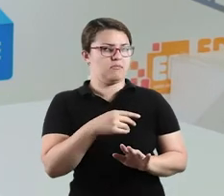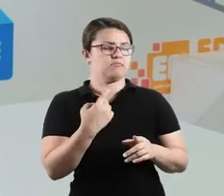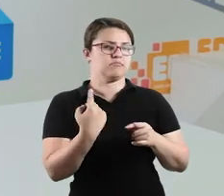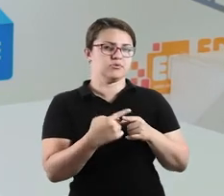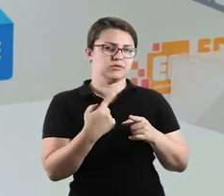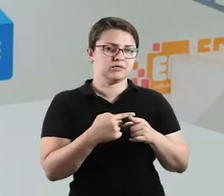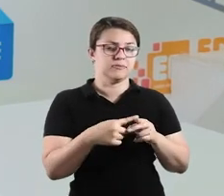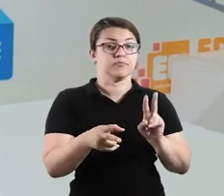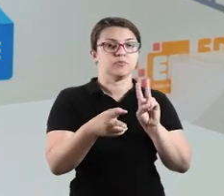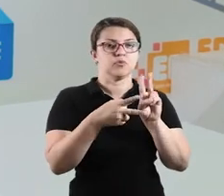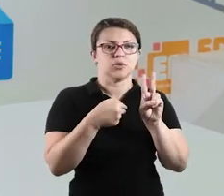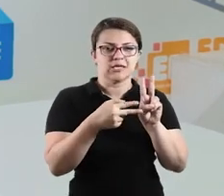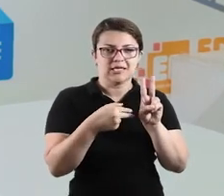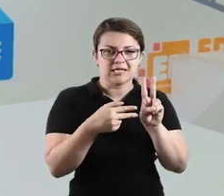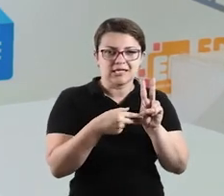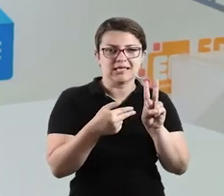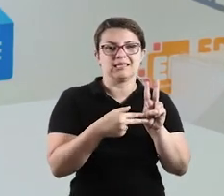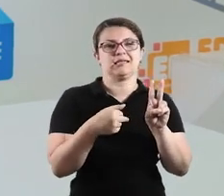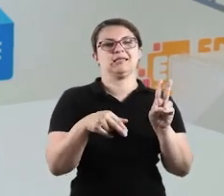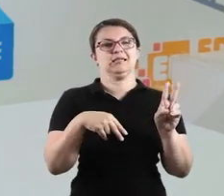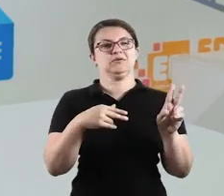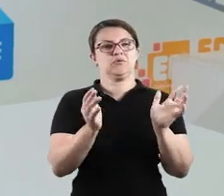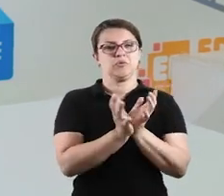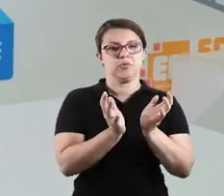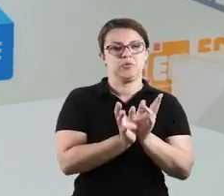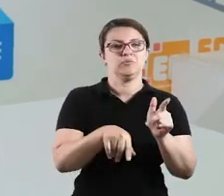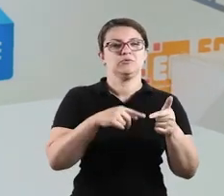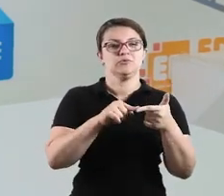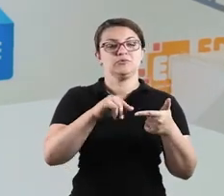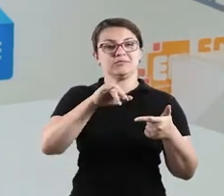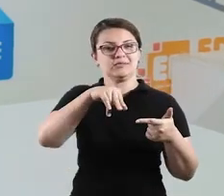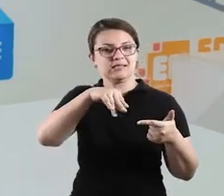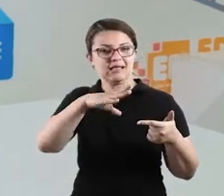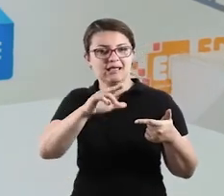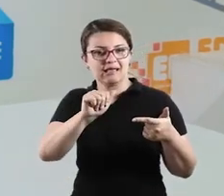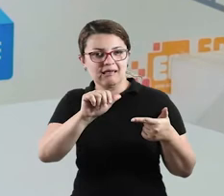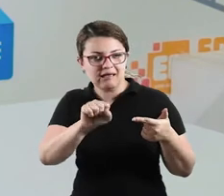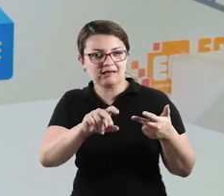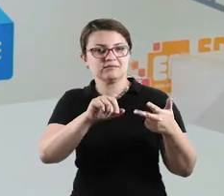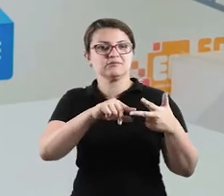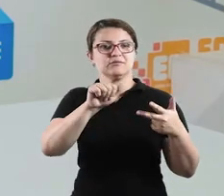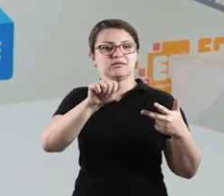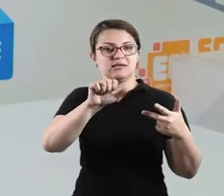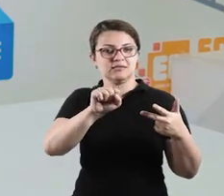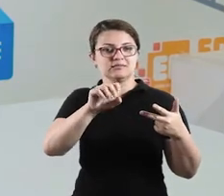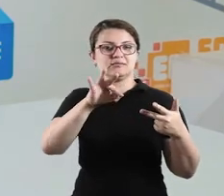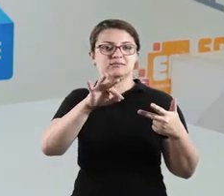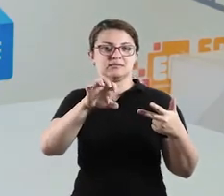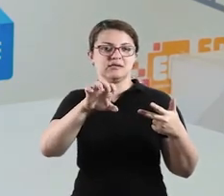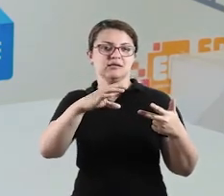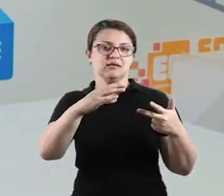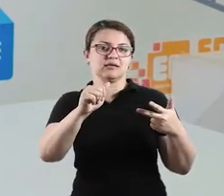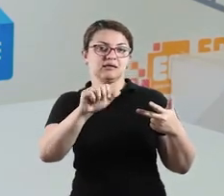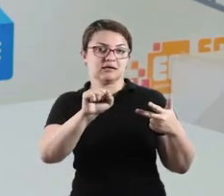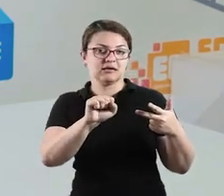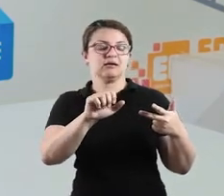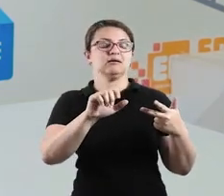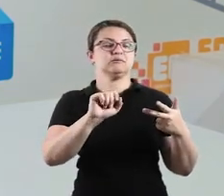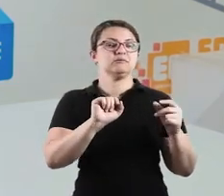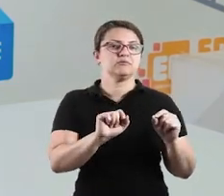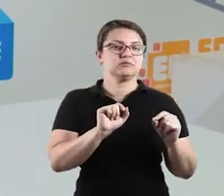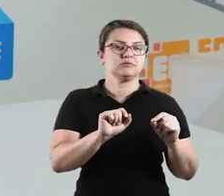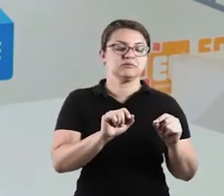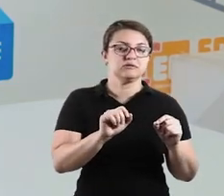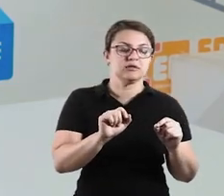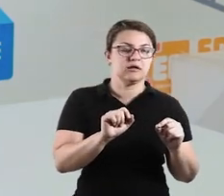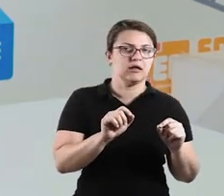índios, dos incas e dos astecas, eles acreditam que nesse dia os mortos, eles voltam para a terra e